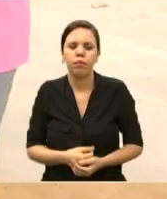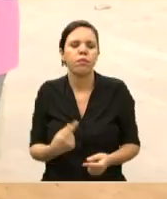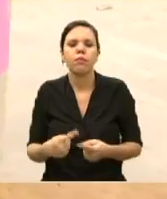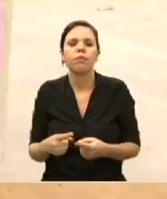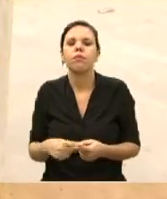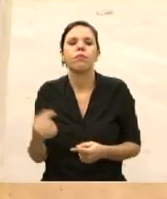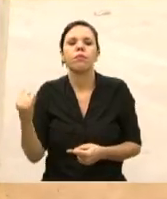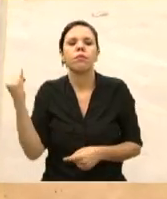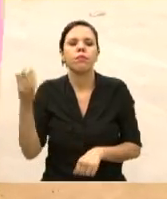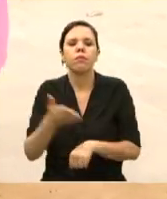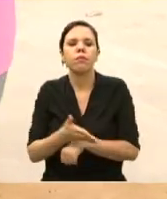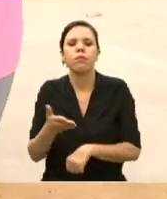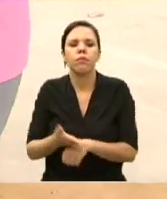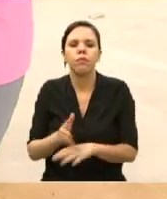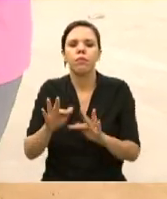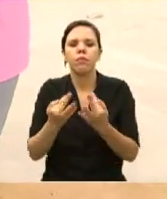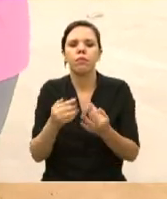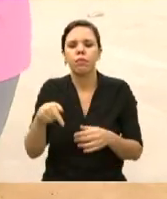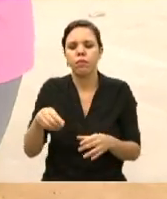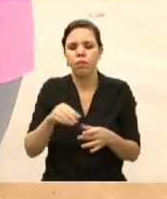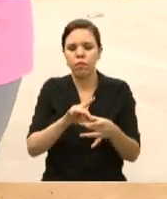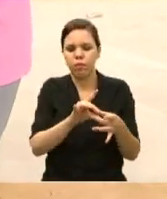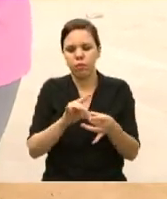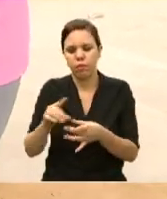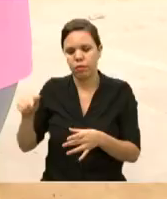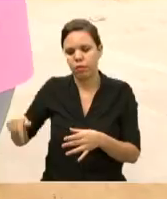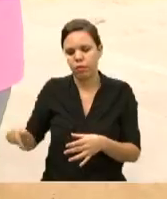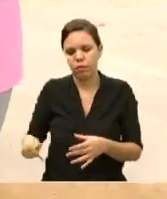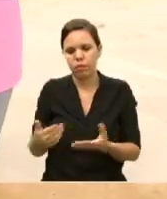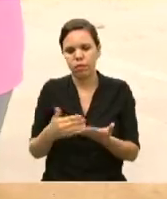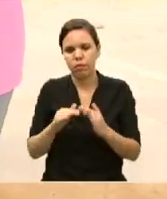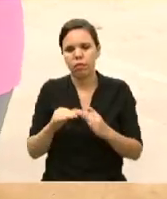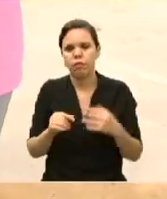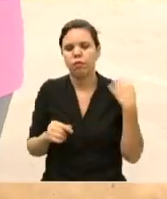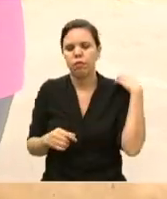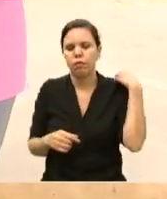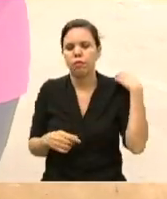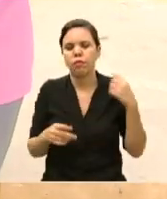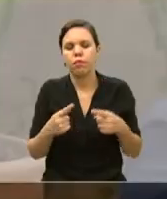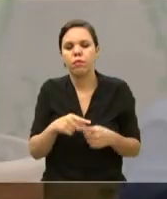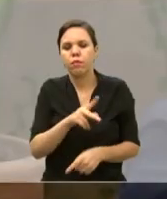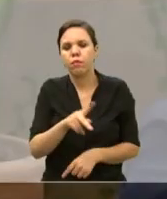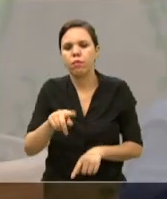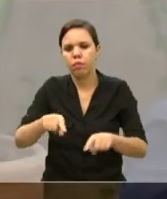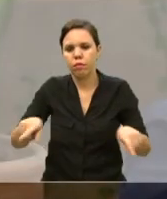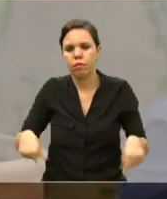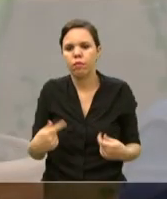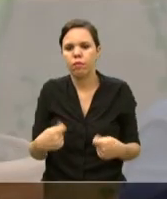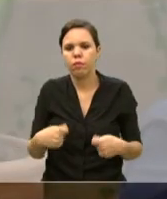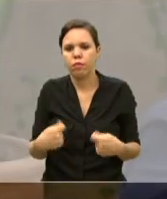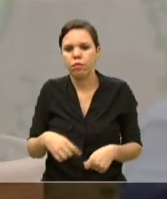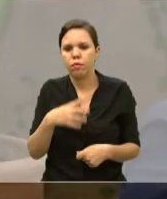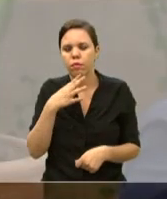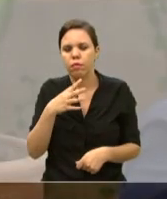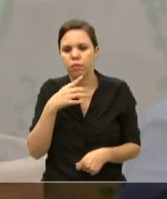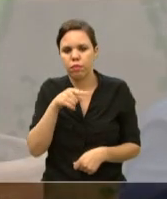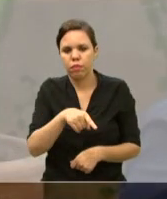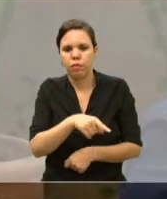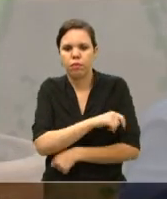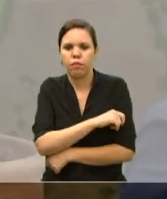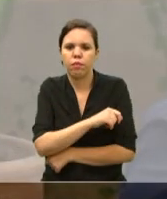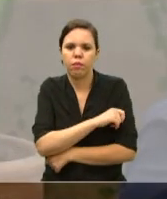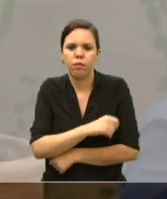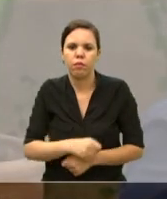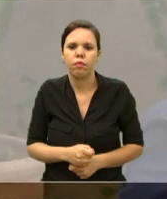ele precisa ver como que é a criança dentro de casa. Ele precisa ver como são os pais, como que os pais trabalham. Esse reflexo, né? E a extensão